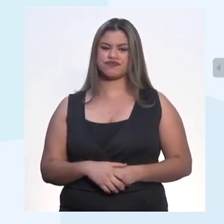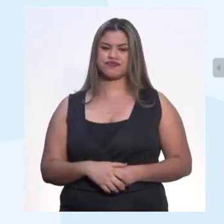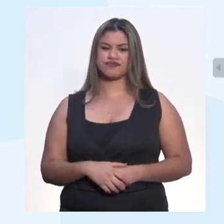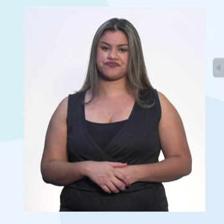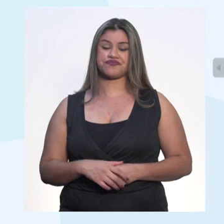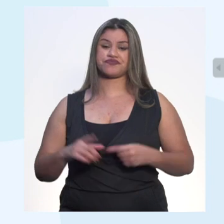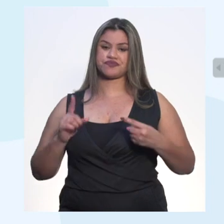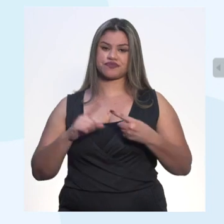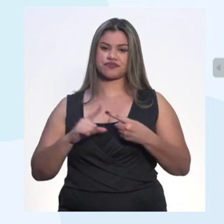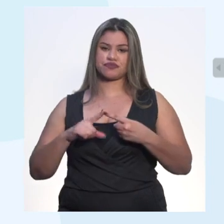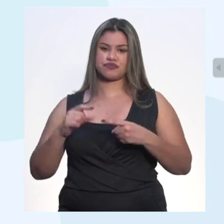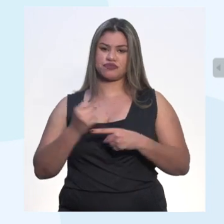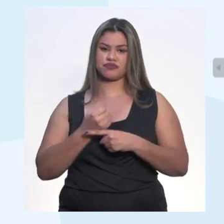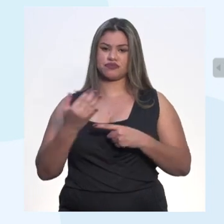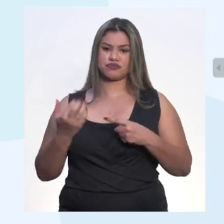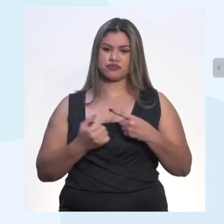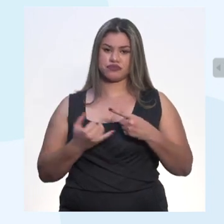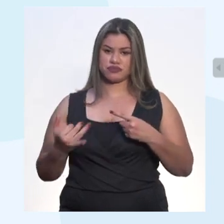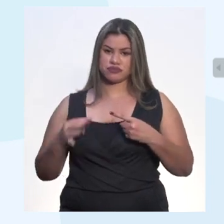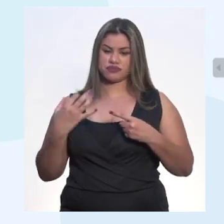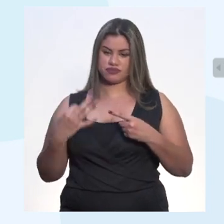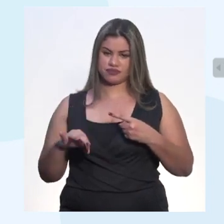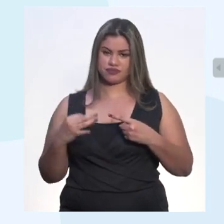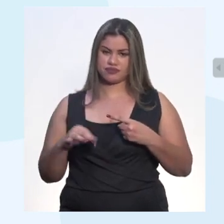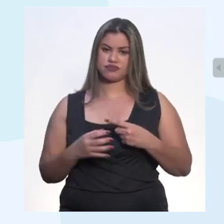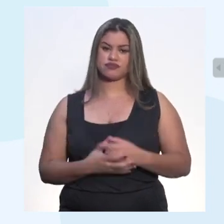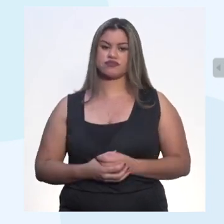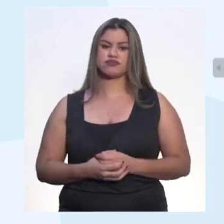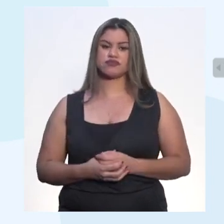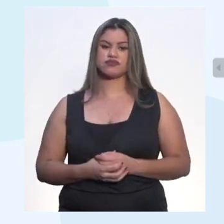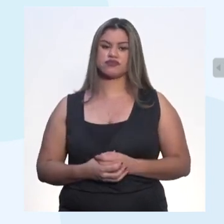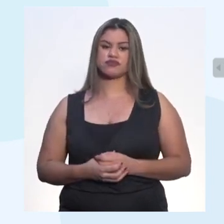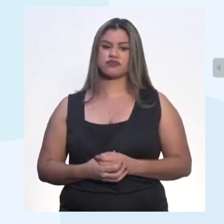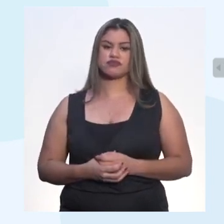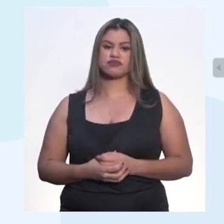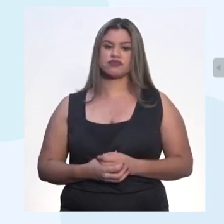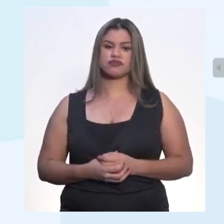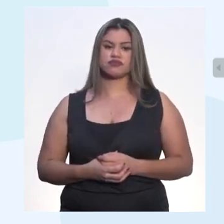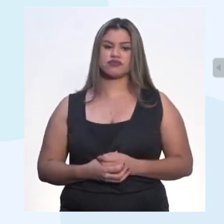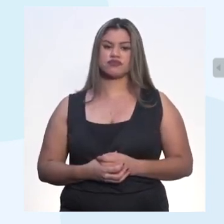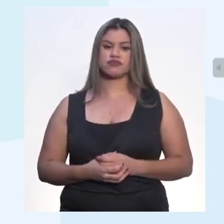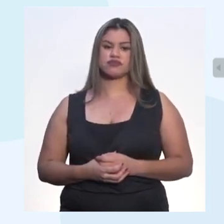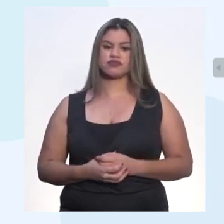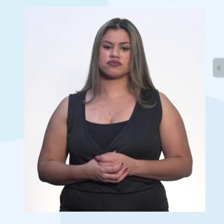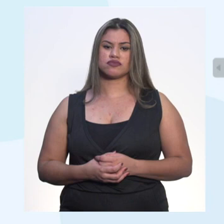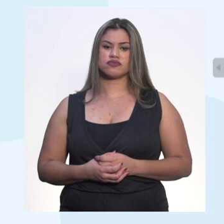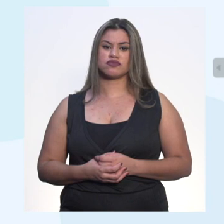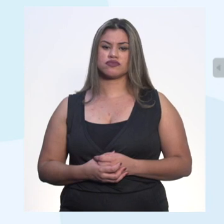forma fracionária, correto? Aonde eu faço o quê? Aqui, na verdade,